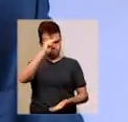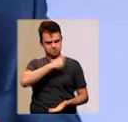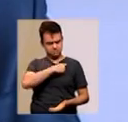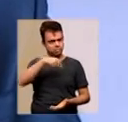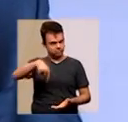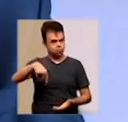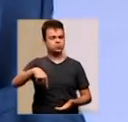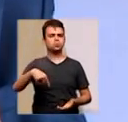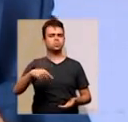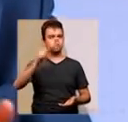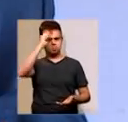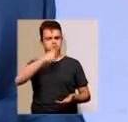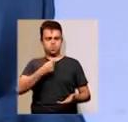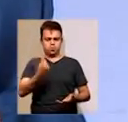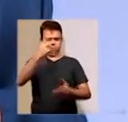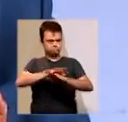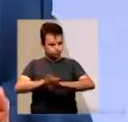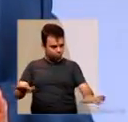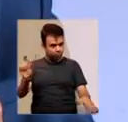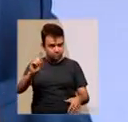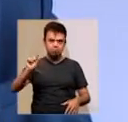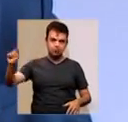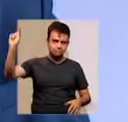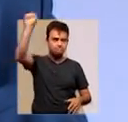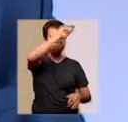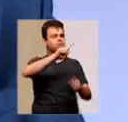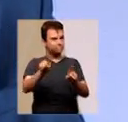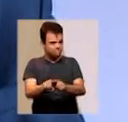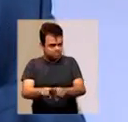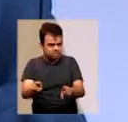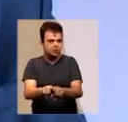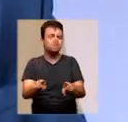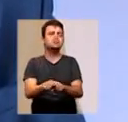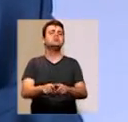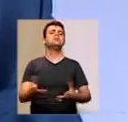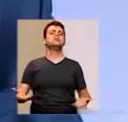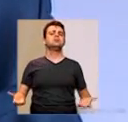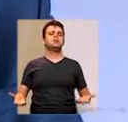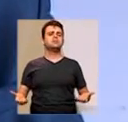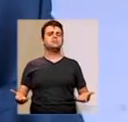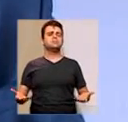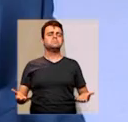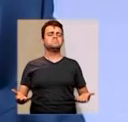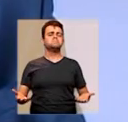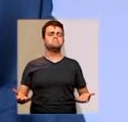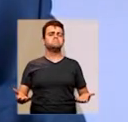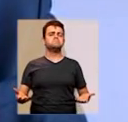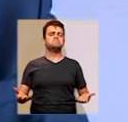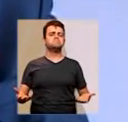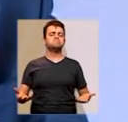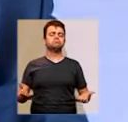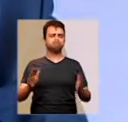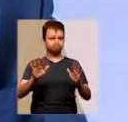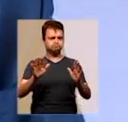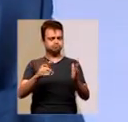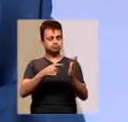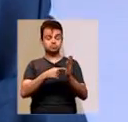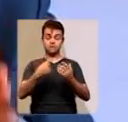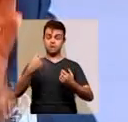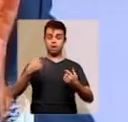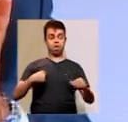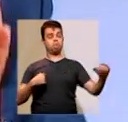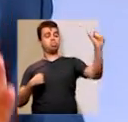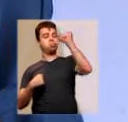aqui em Rio Preto, nem se diga aqui em Rio Preto, Sim. no sentido de prestigiar a posição que é a